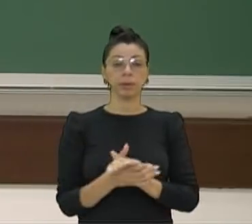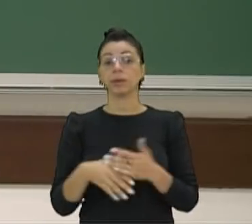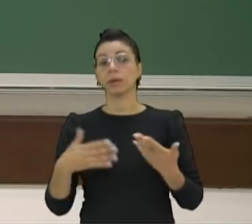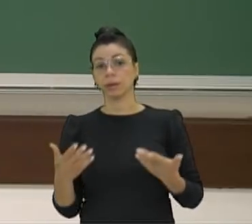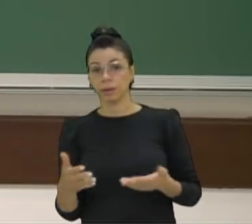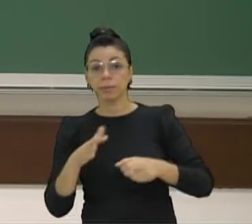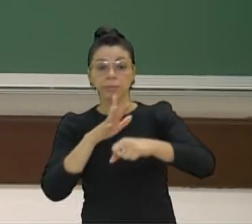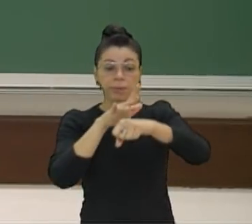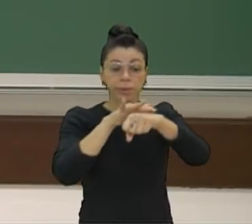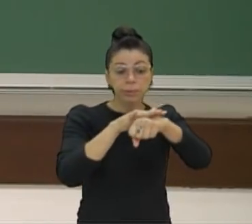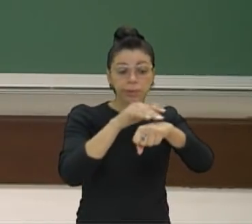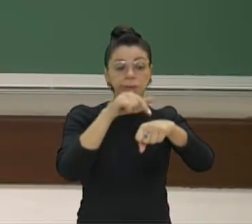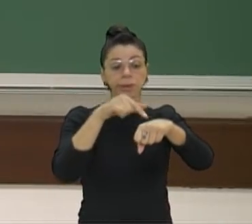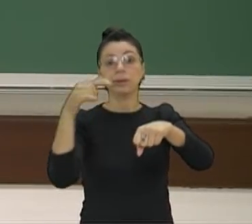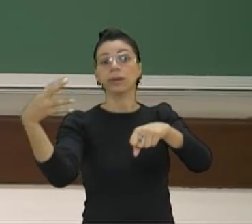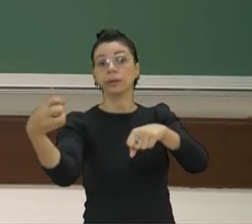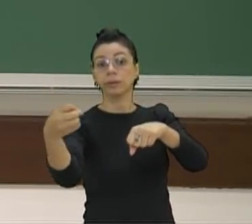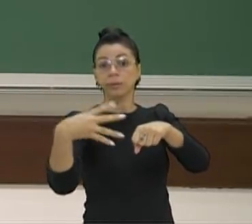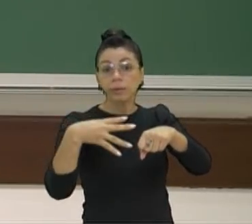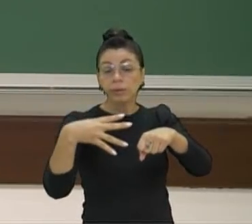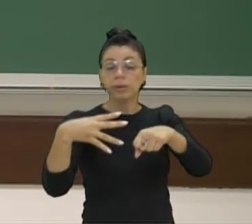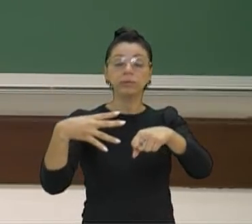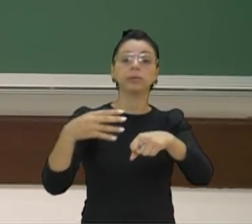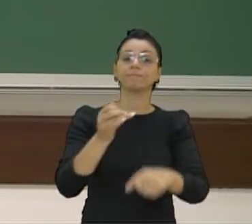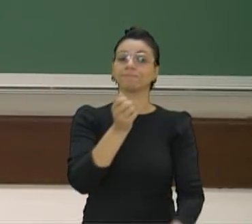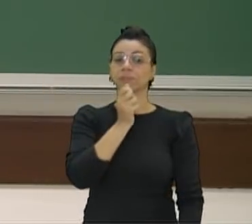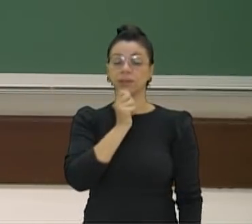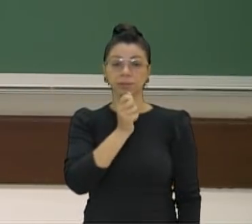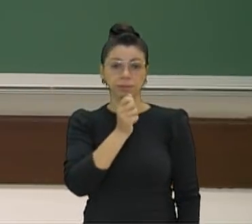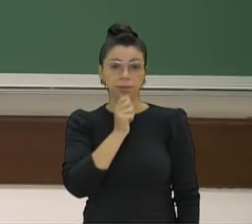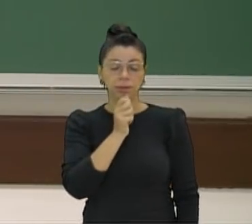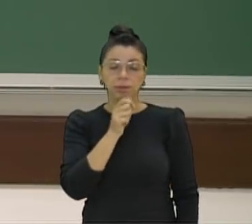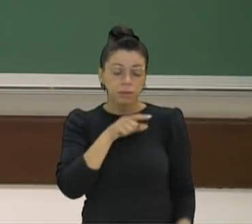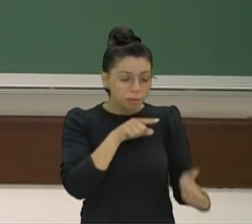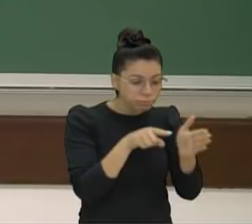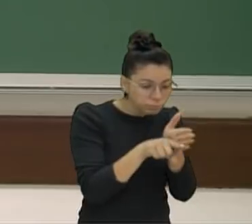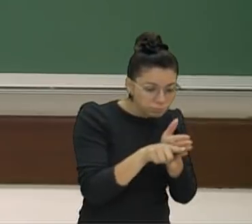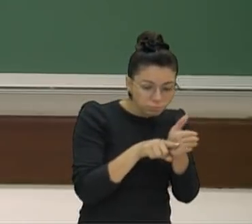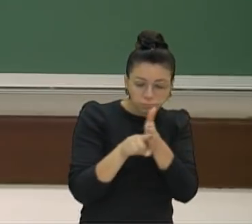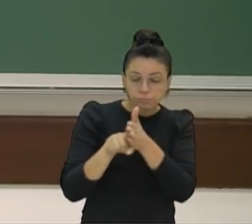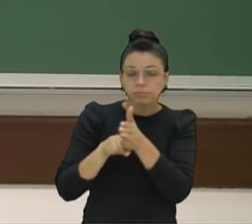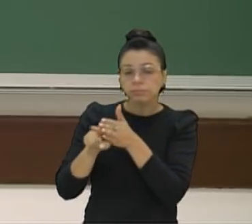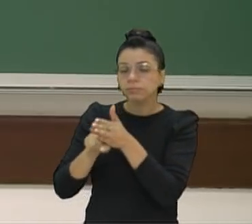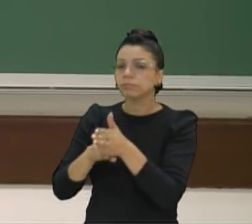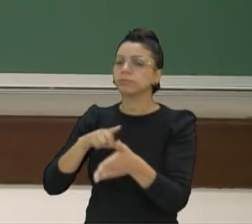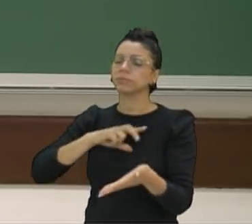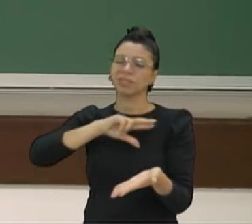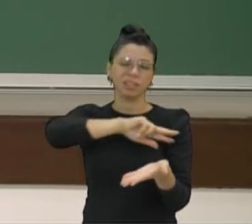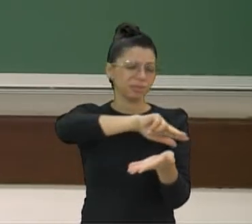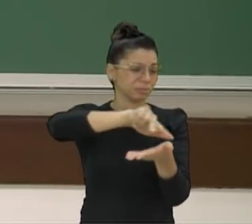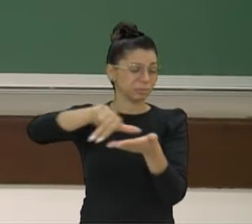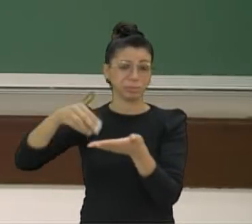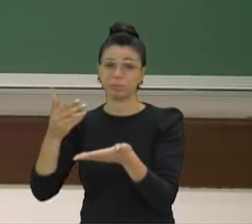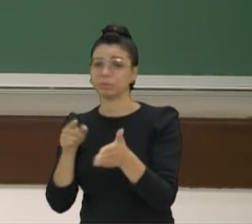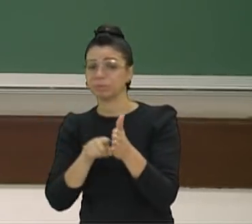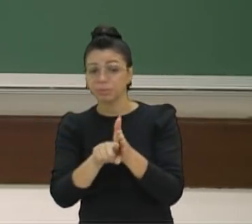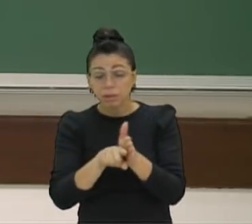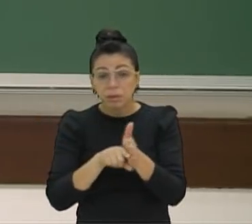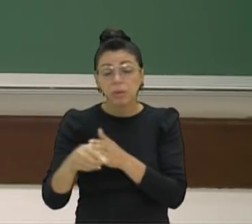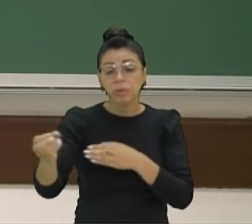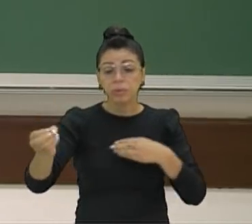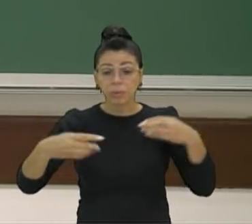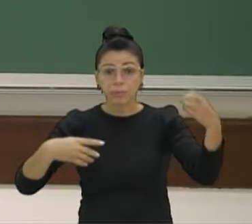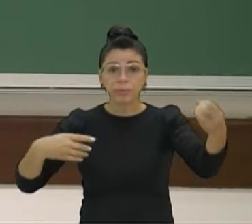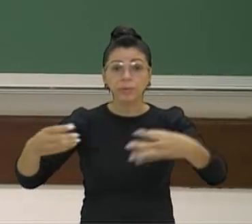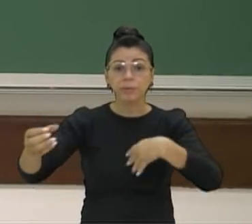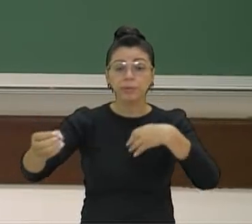doença relativamente nova, ainda está se conhecendo, ainda se tem muito estudo novo vindo à